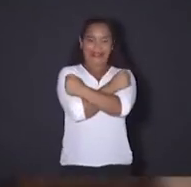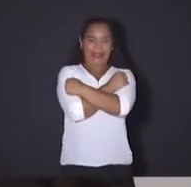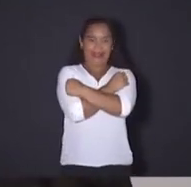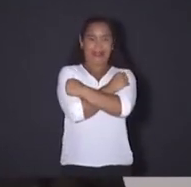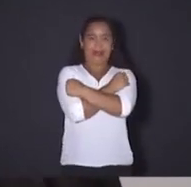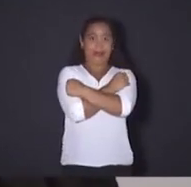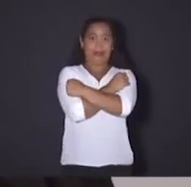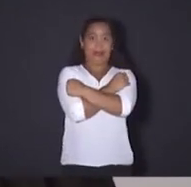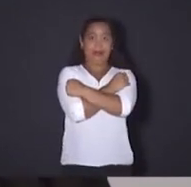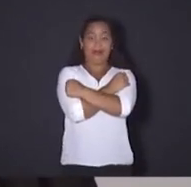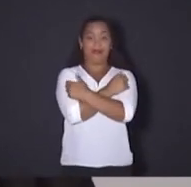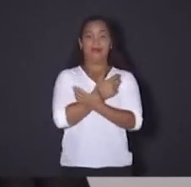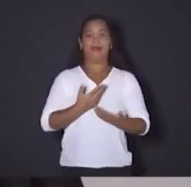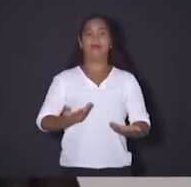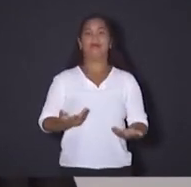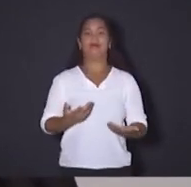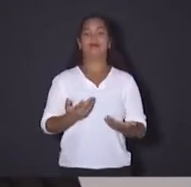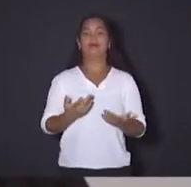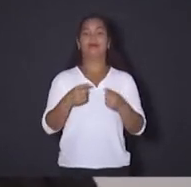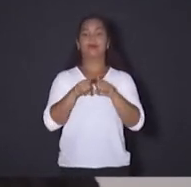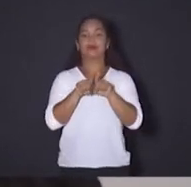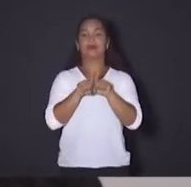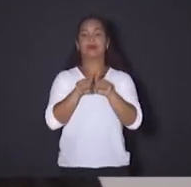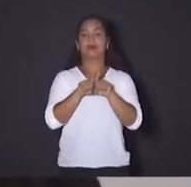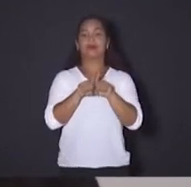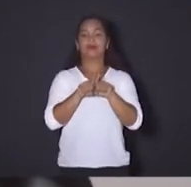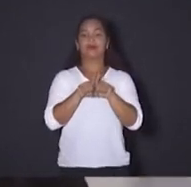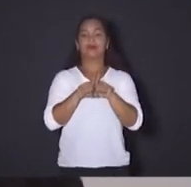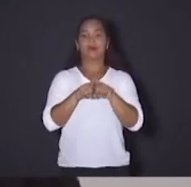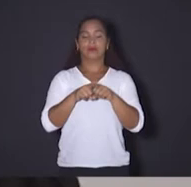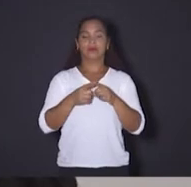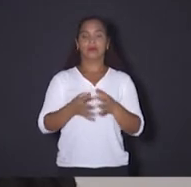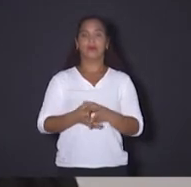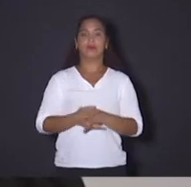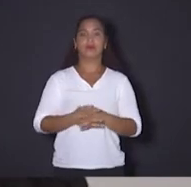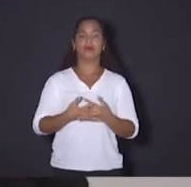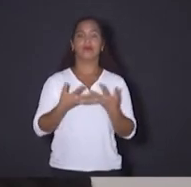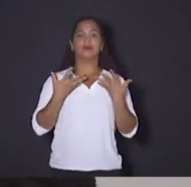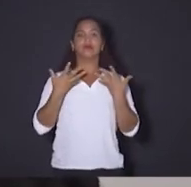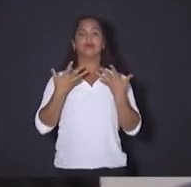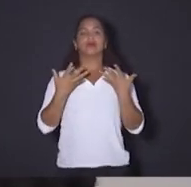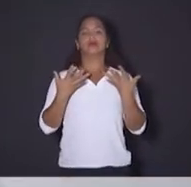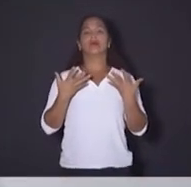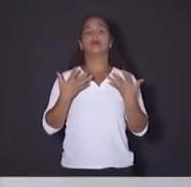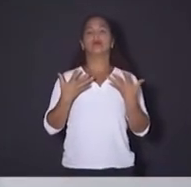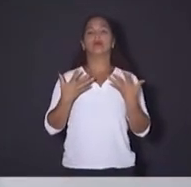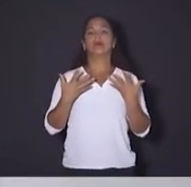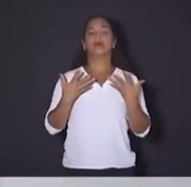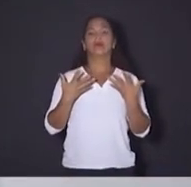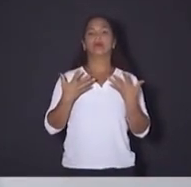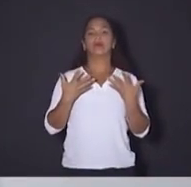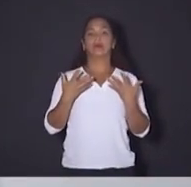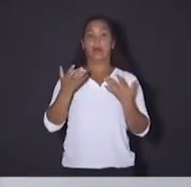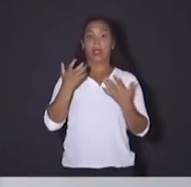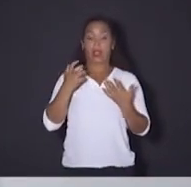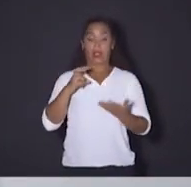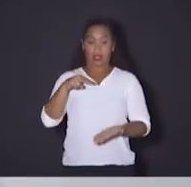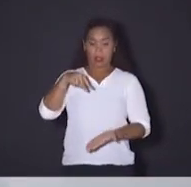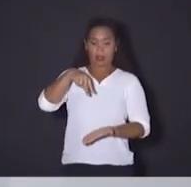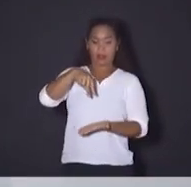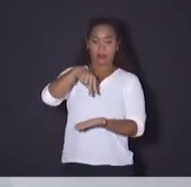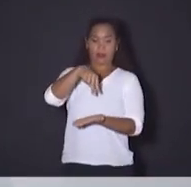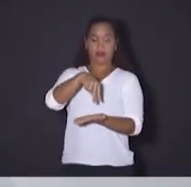parecia óbvio eu também gostaria de falar eu queria me localizar